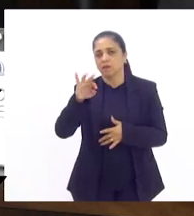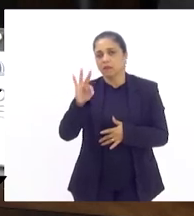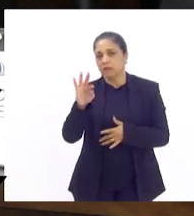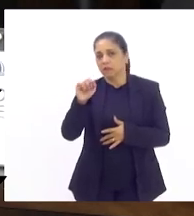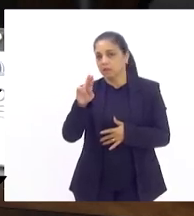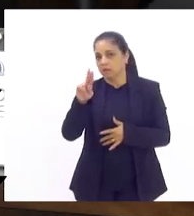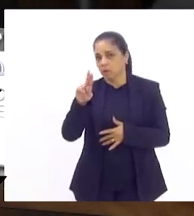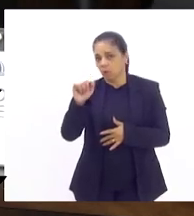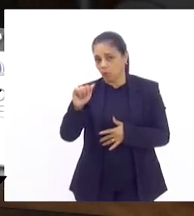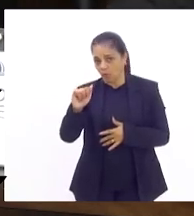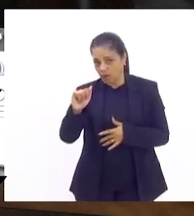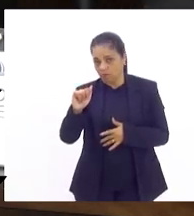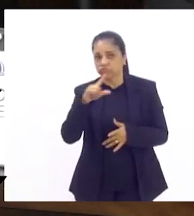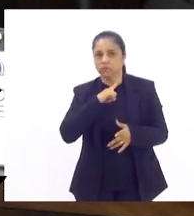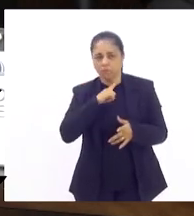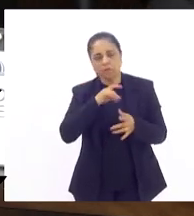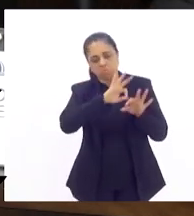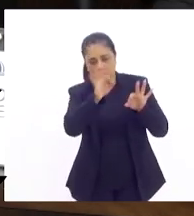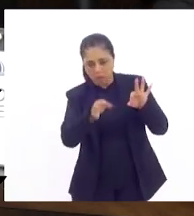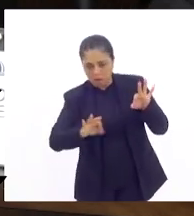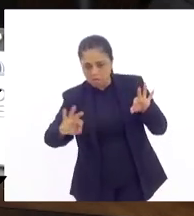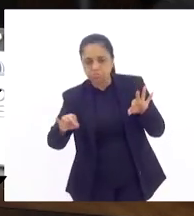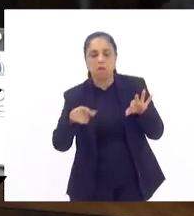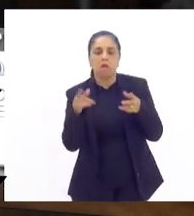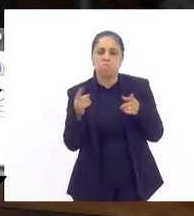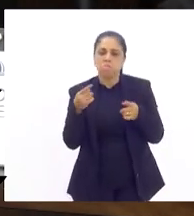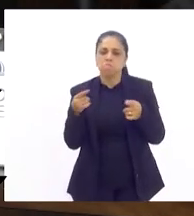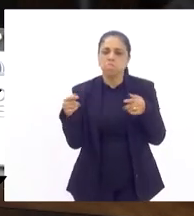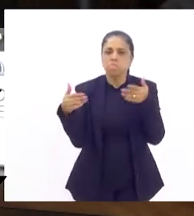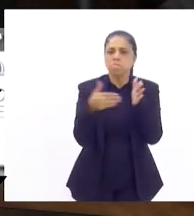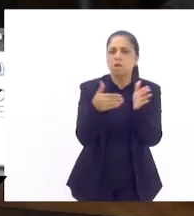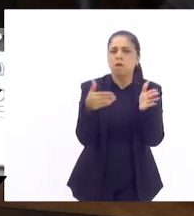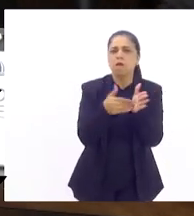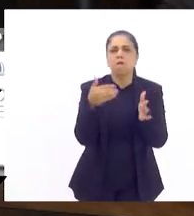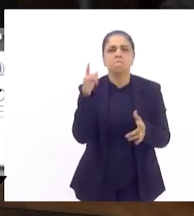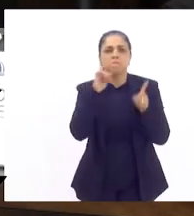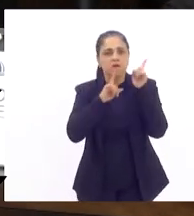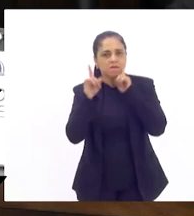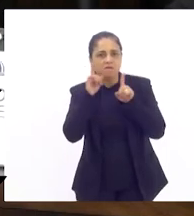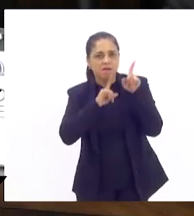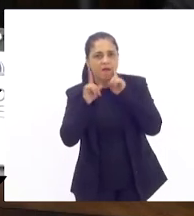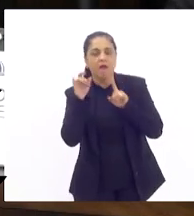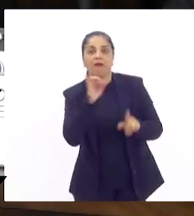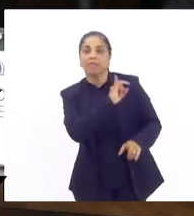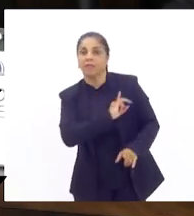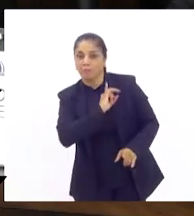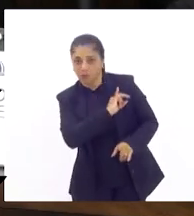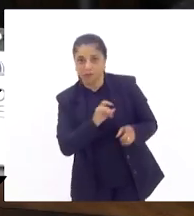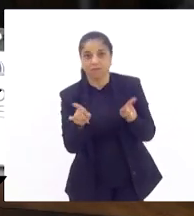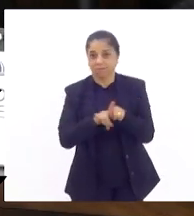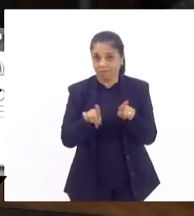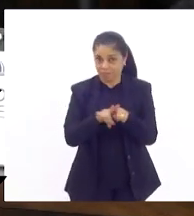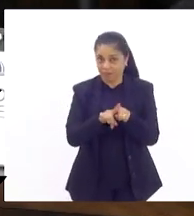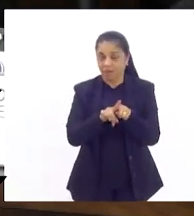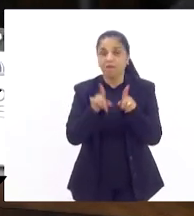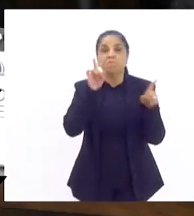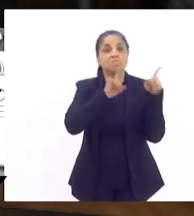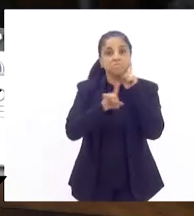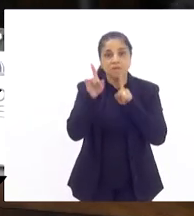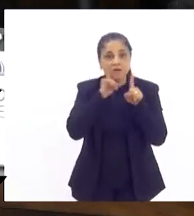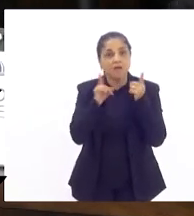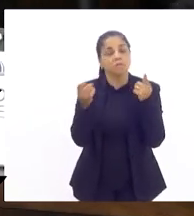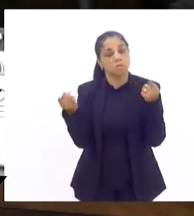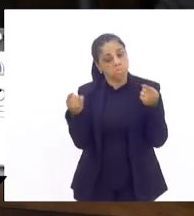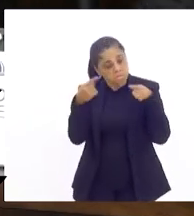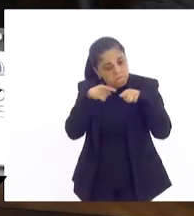fazer, se chegassem até Maricá e atendessem também Rio Bonito, Taboraí, sim, enfim. E que Maricá tenha pré-disposição de fazer uma